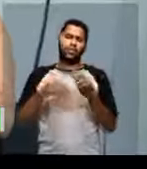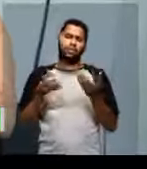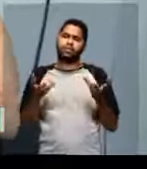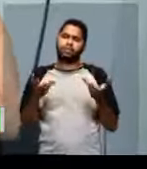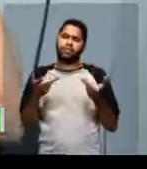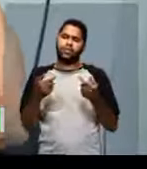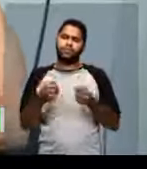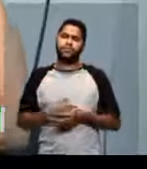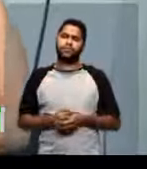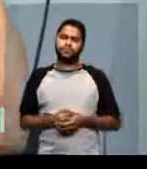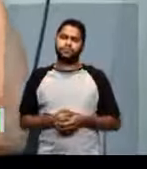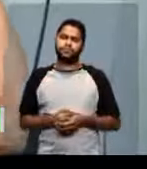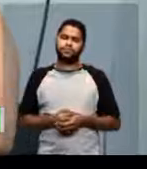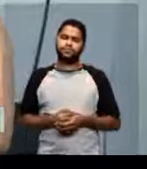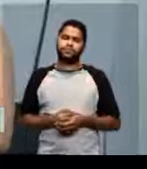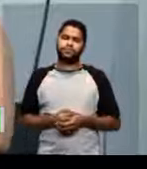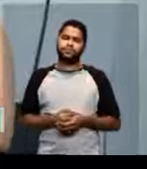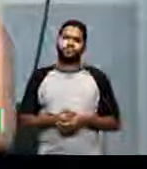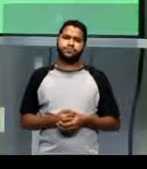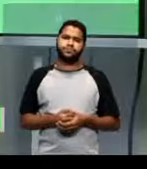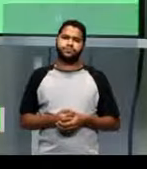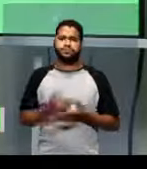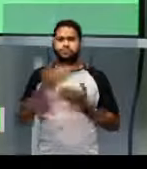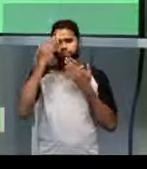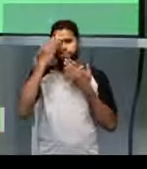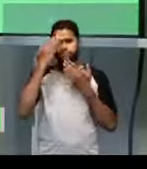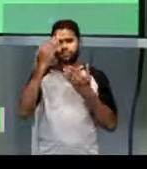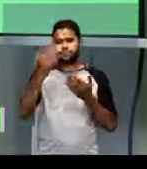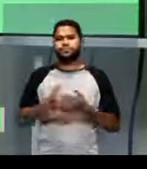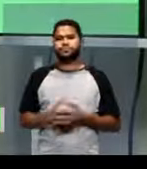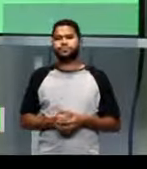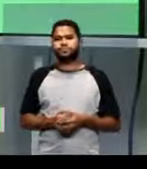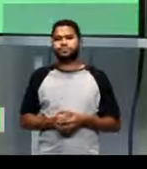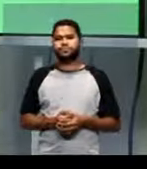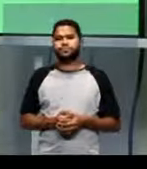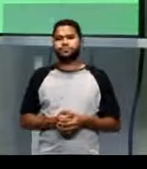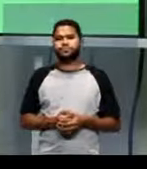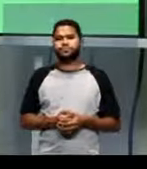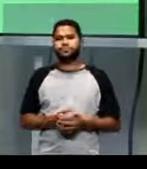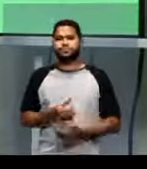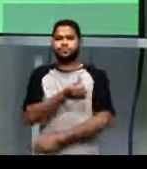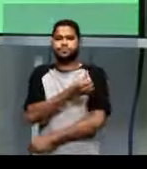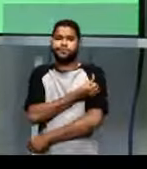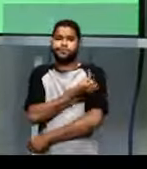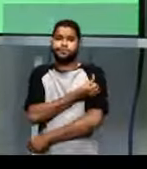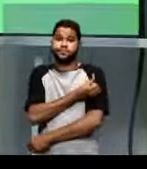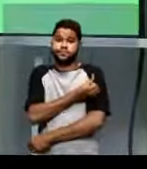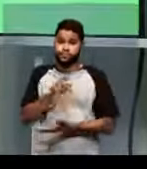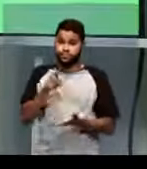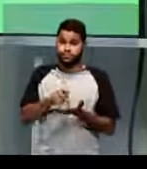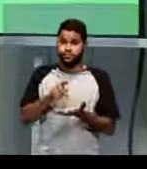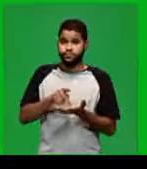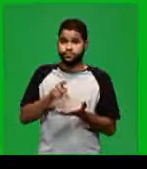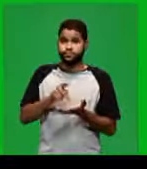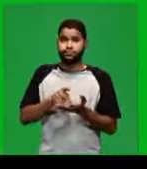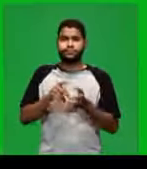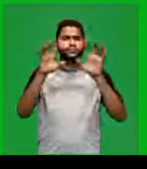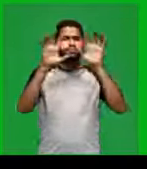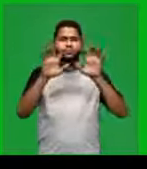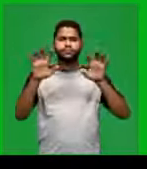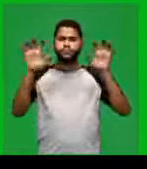maravilhosa e grande fonte de vida para nós. Muito obrigada. 6º ano. É verdade que as nuvens